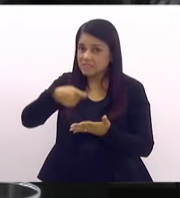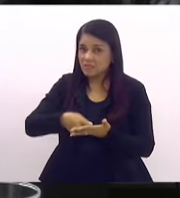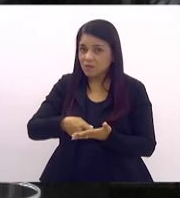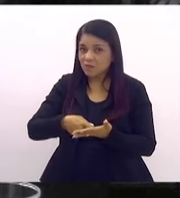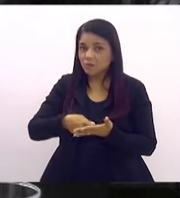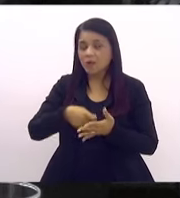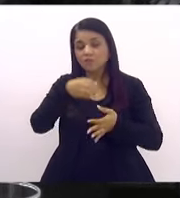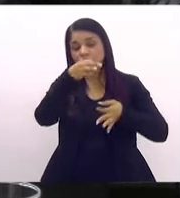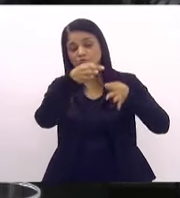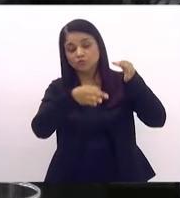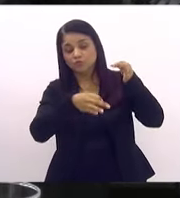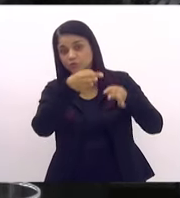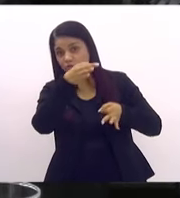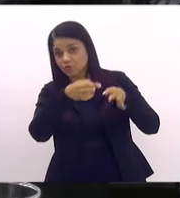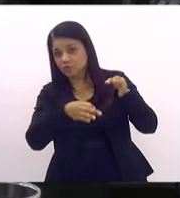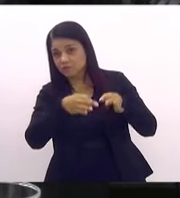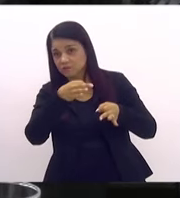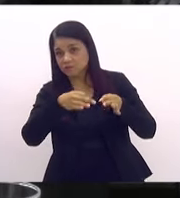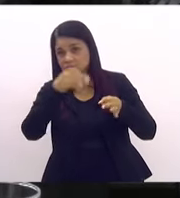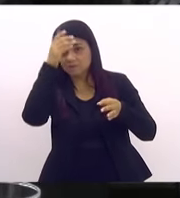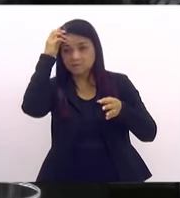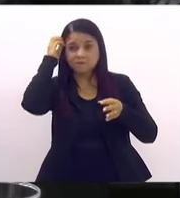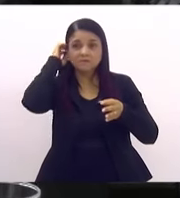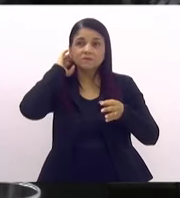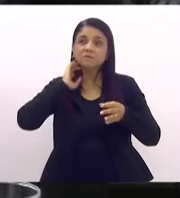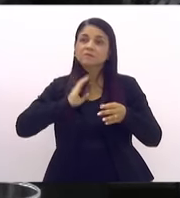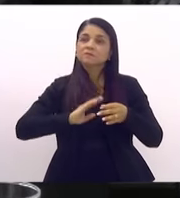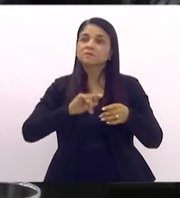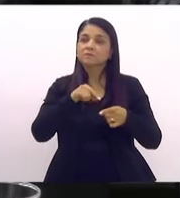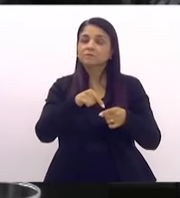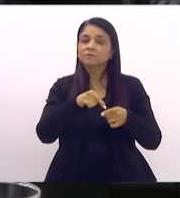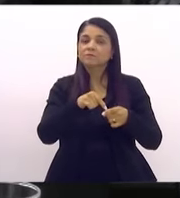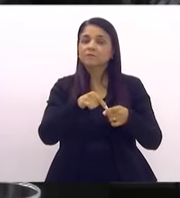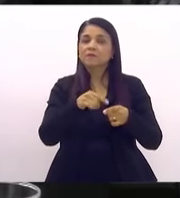à justiça para retirar o pórtico